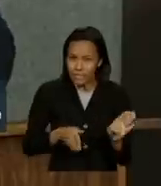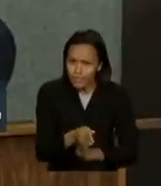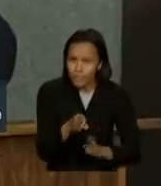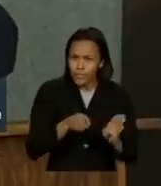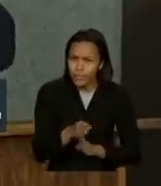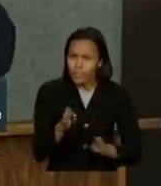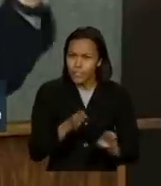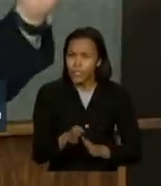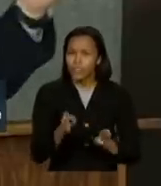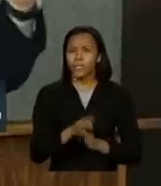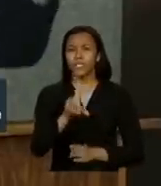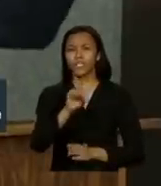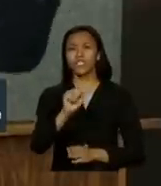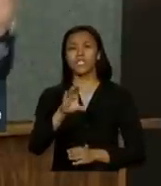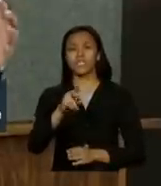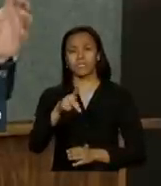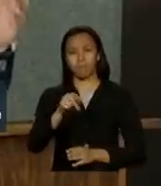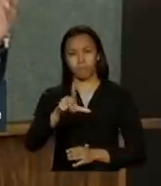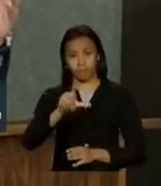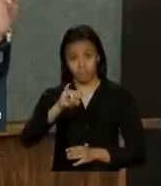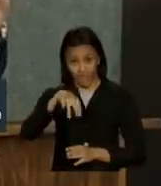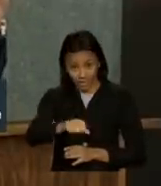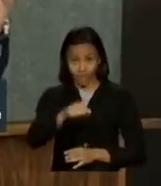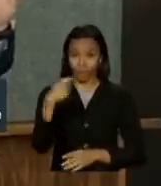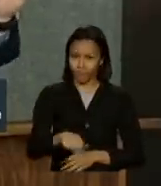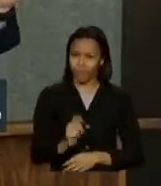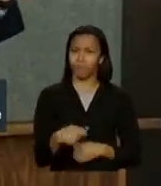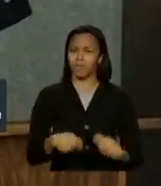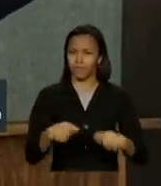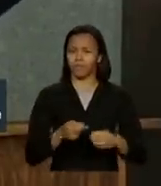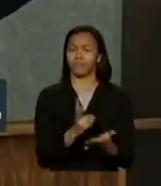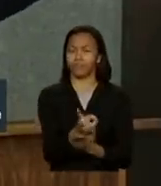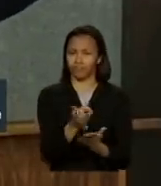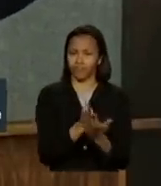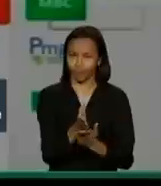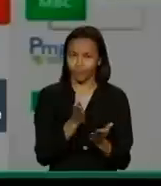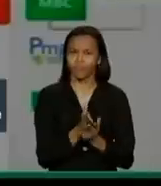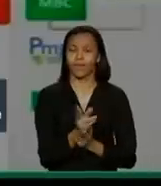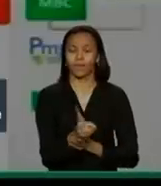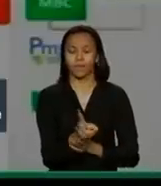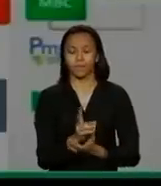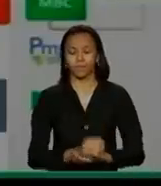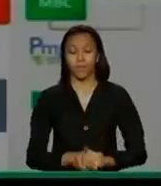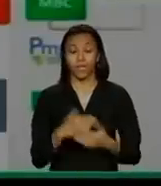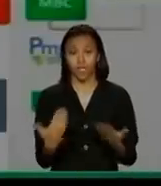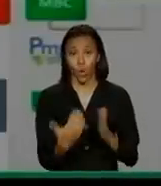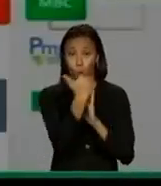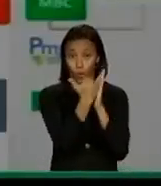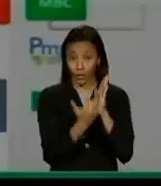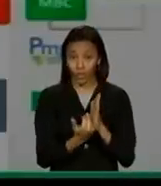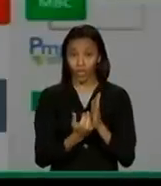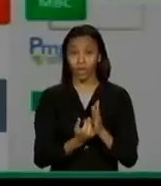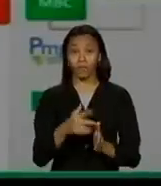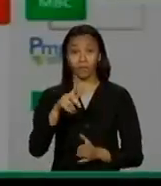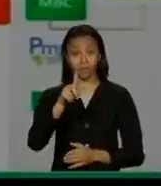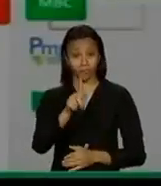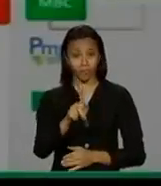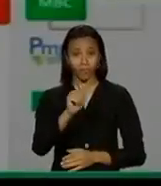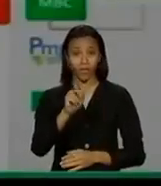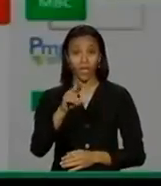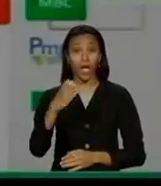certo e vamos dizer sucesso desse processo passa pela disciplina então o o programa Gaúcho ele me